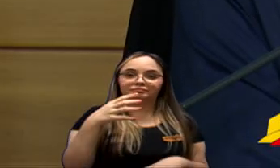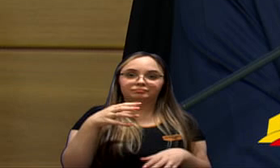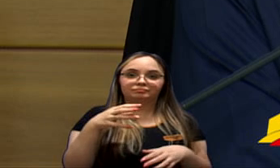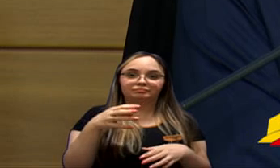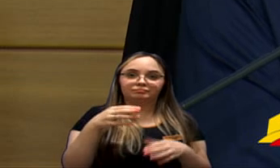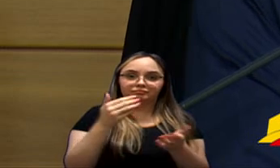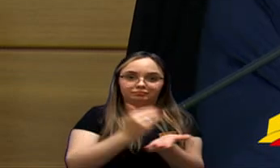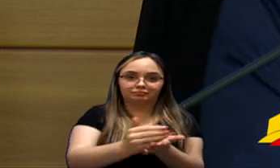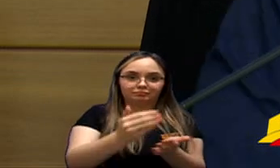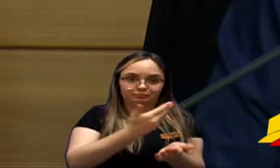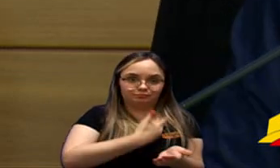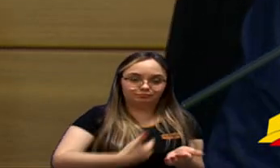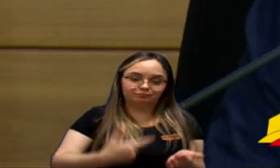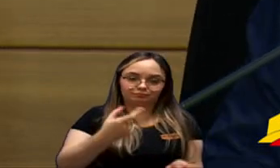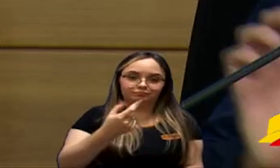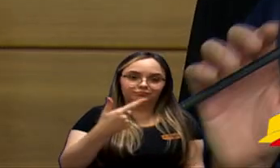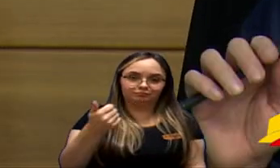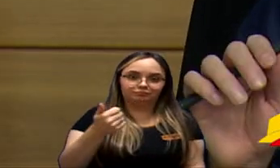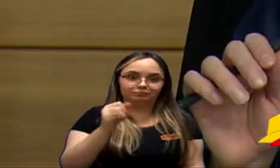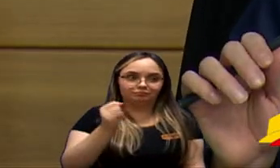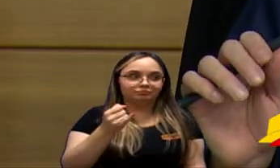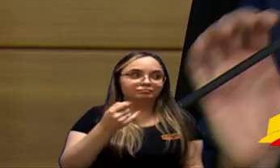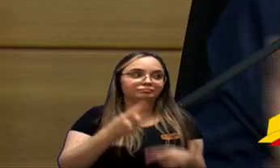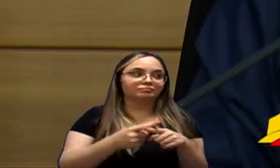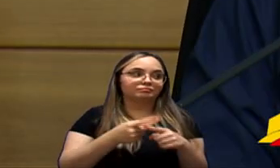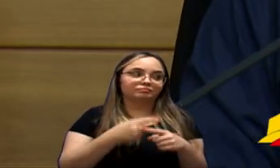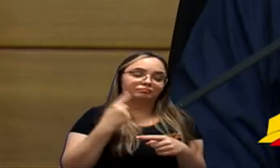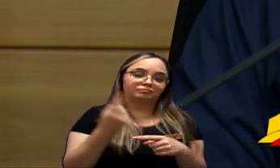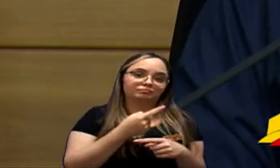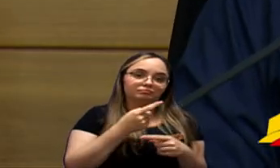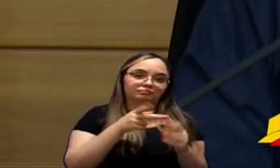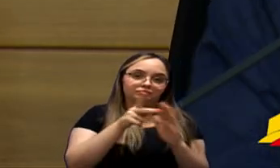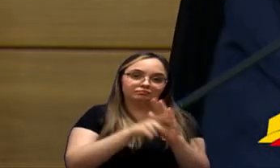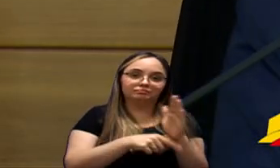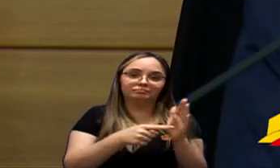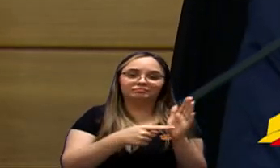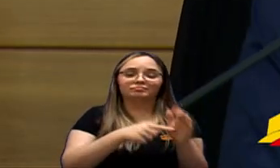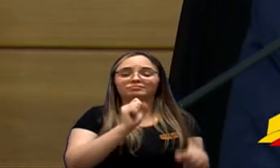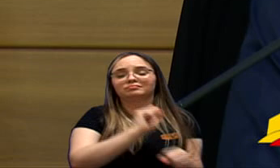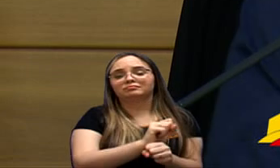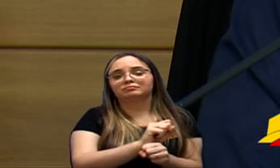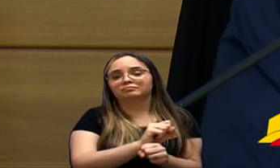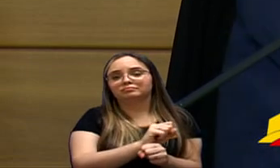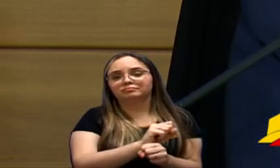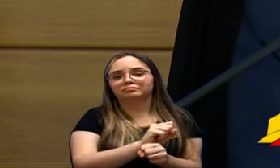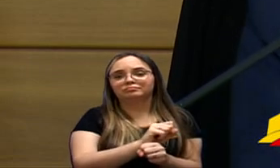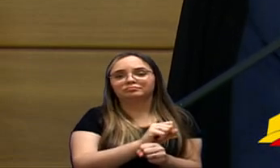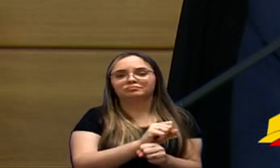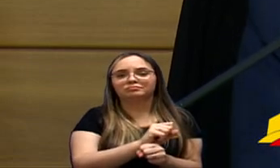janeiro de 2021, porque nós pegamos um projeto que estava paralisado,